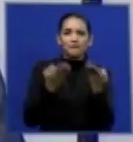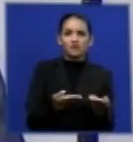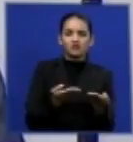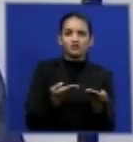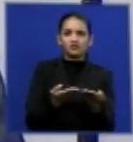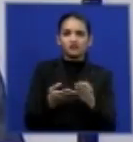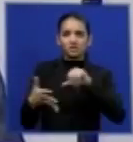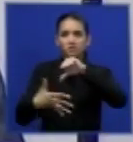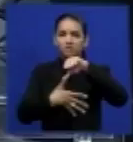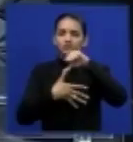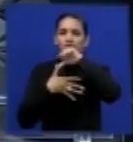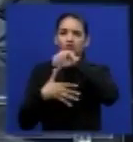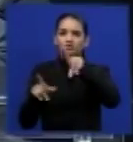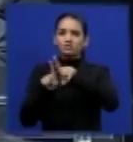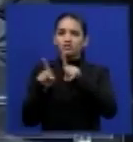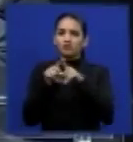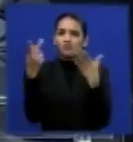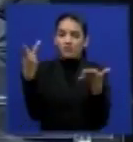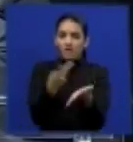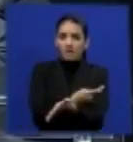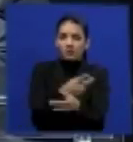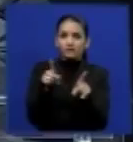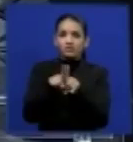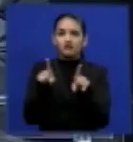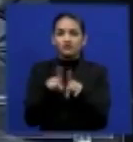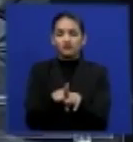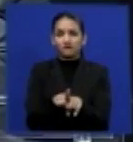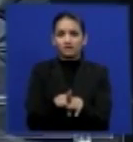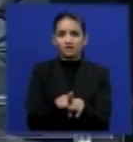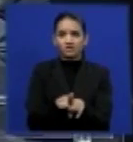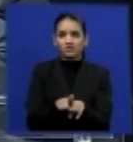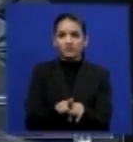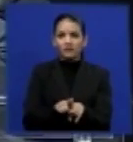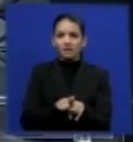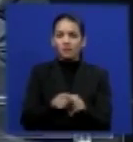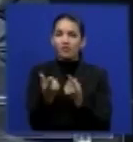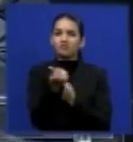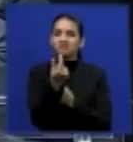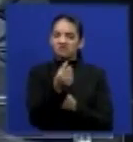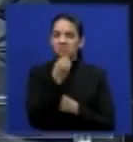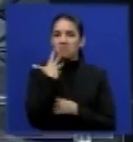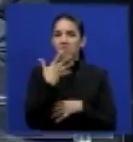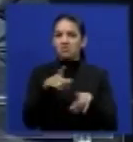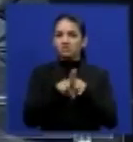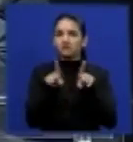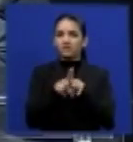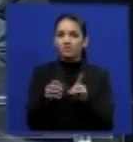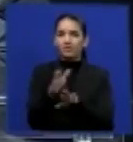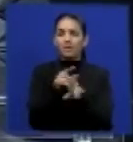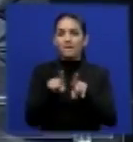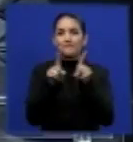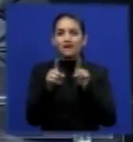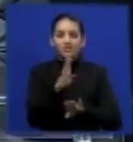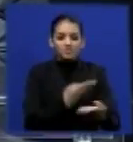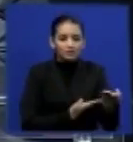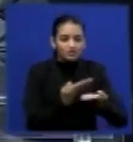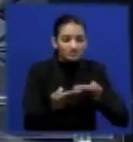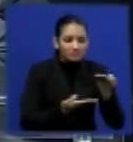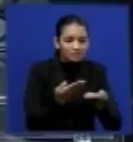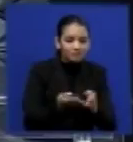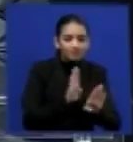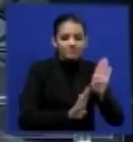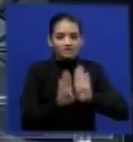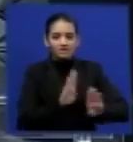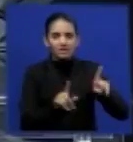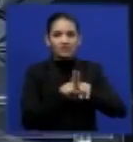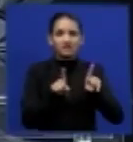Mercosul ocorriam em montantes relativamente modestos a sua manutenção não seria incompatível